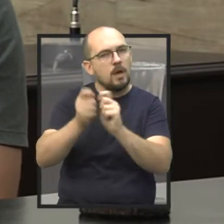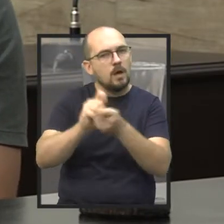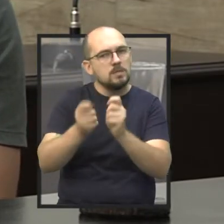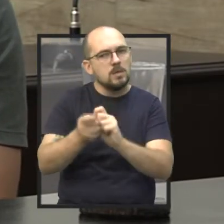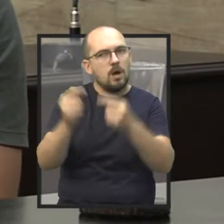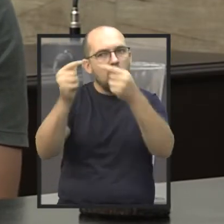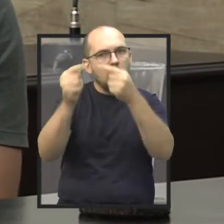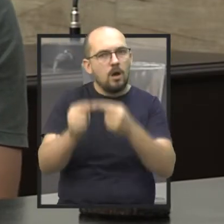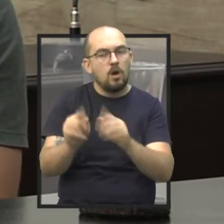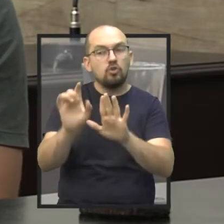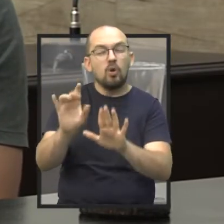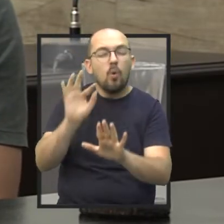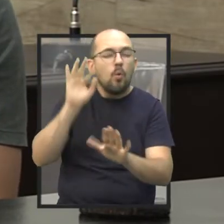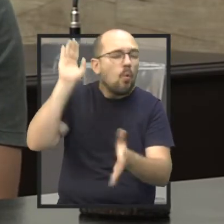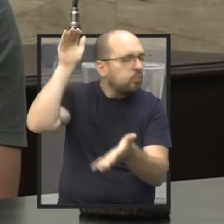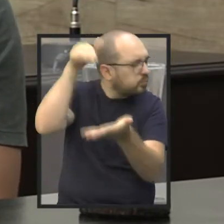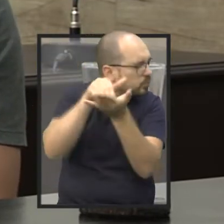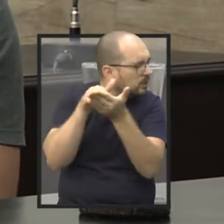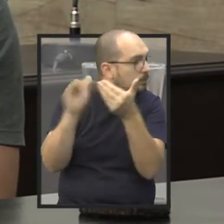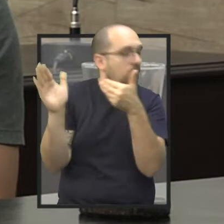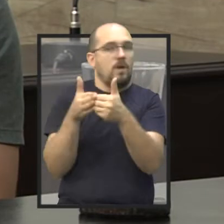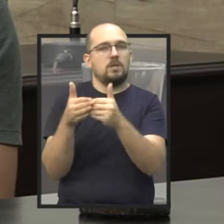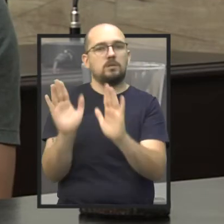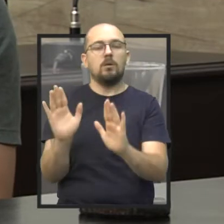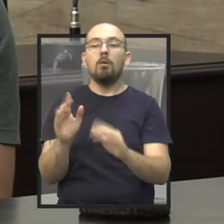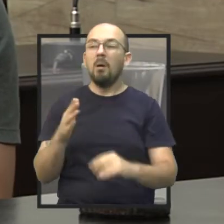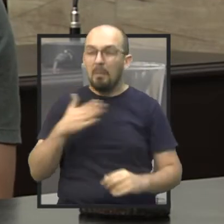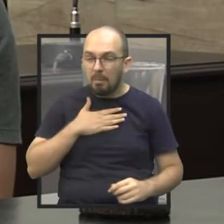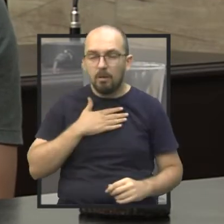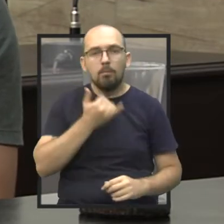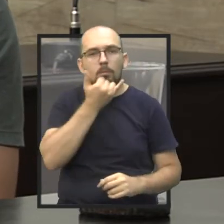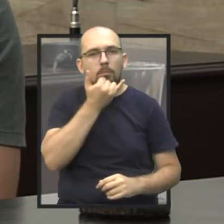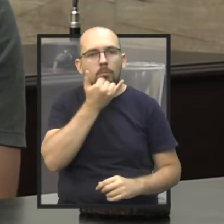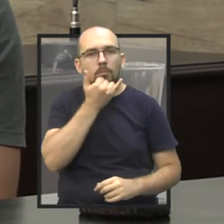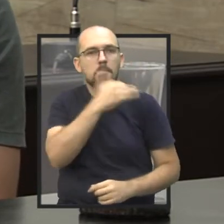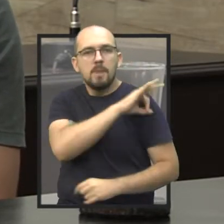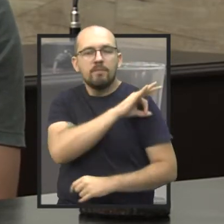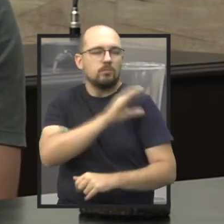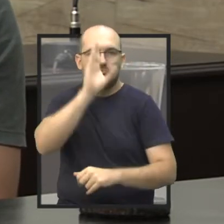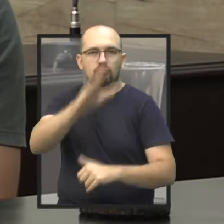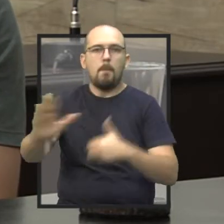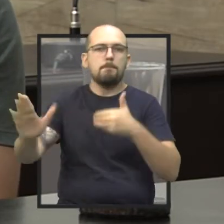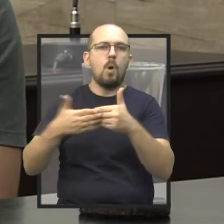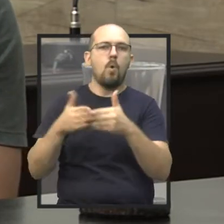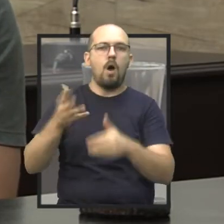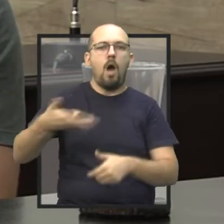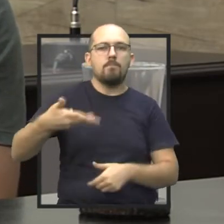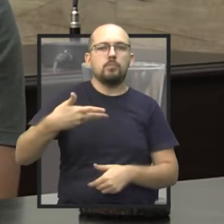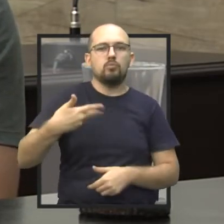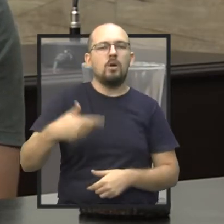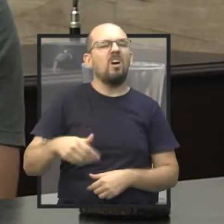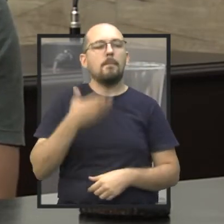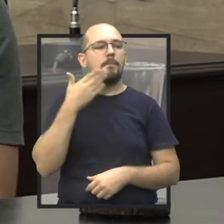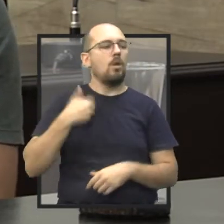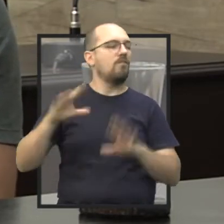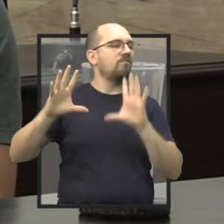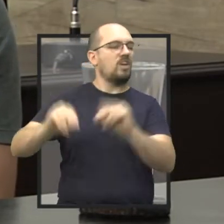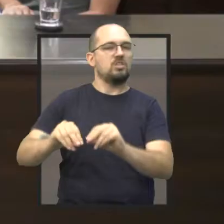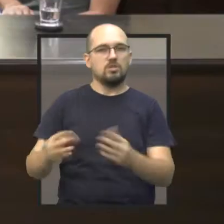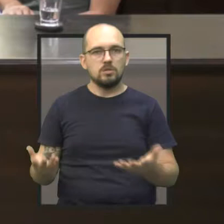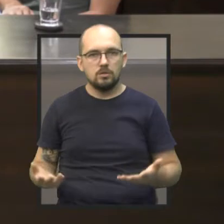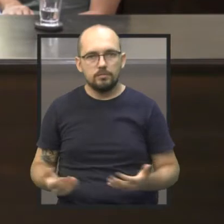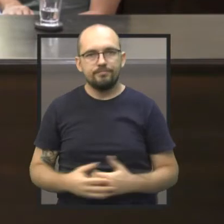gente só faz a extinção depois de ter tentado. E, para mim, o prefeito não tentou resolver. Foi mais rápido e mais cômodo